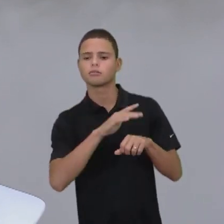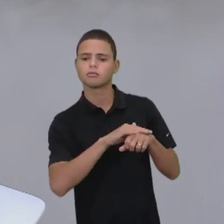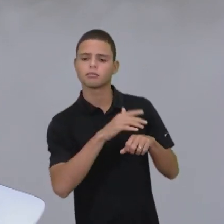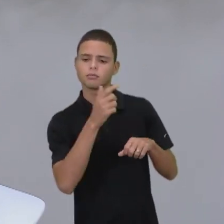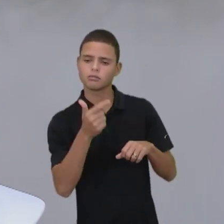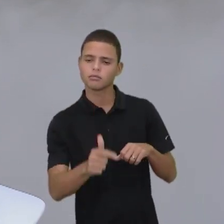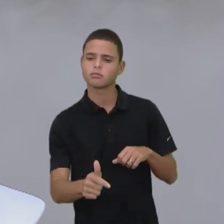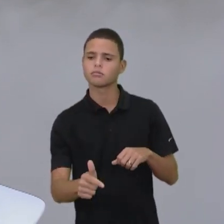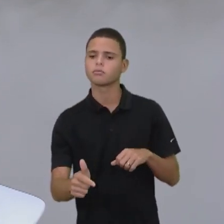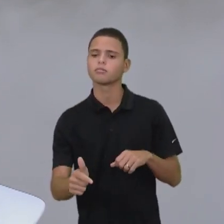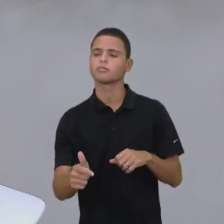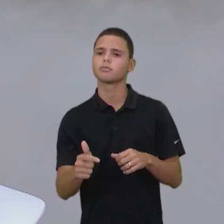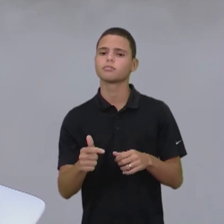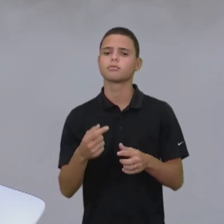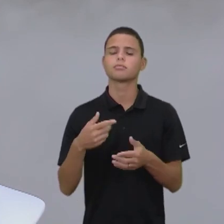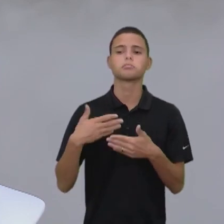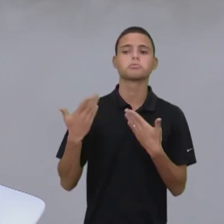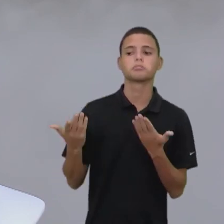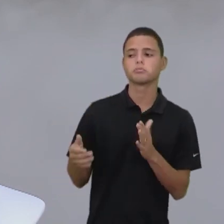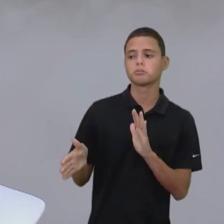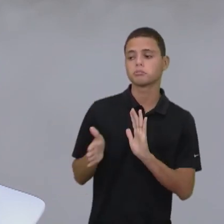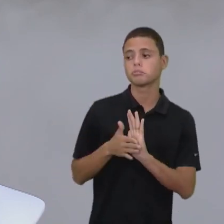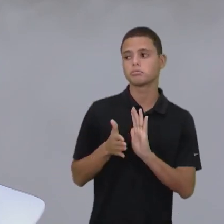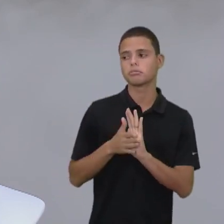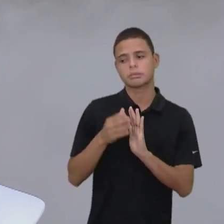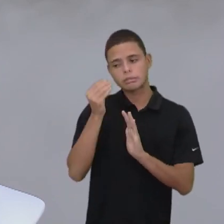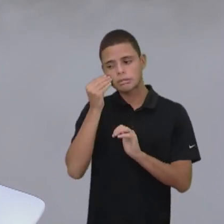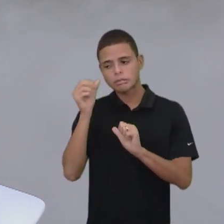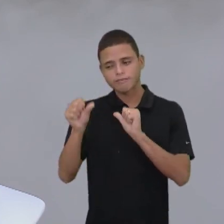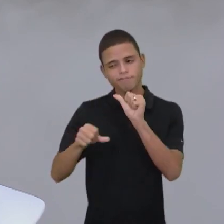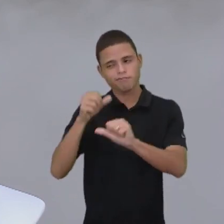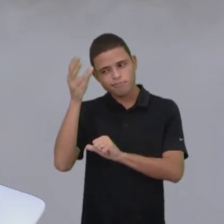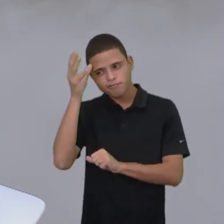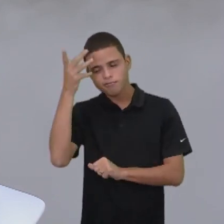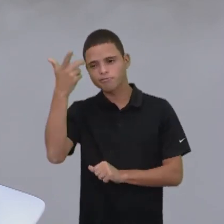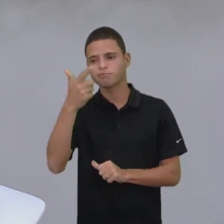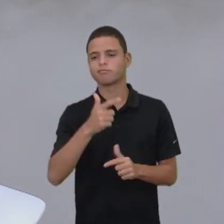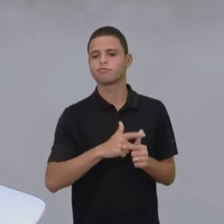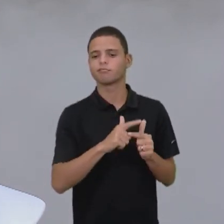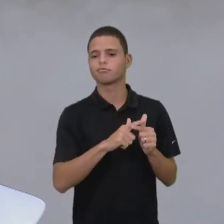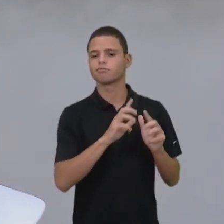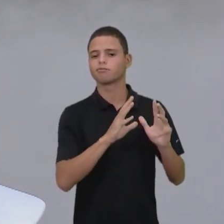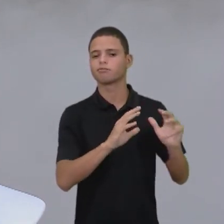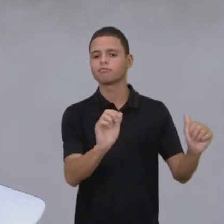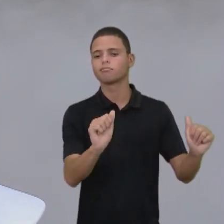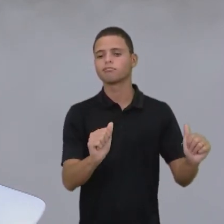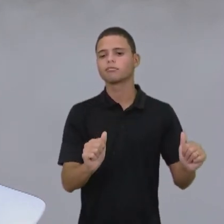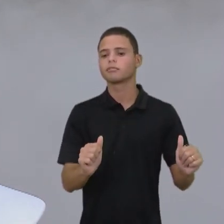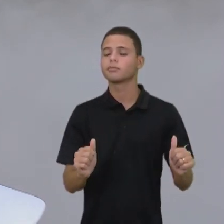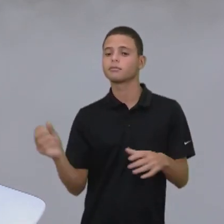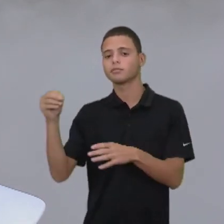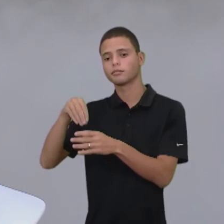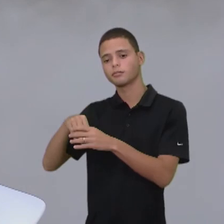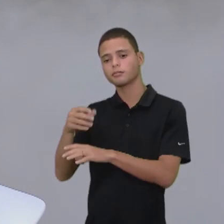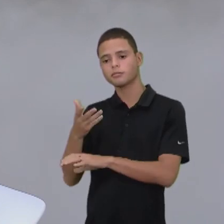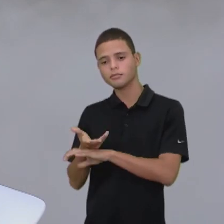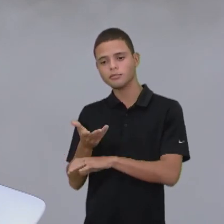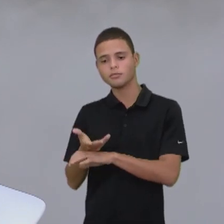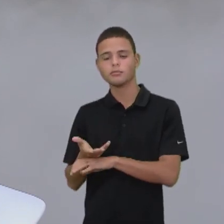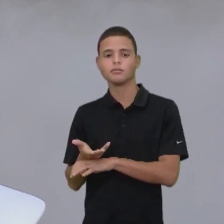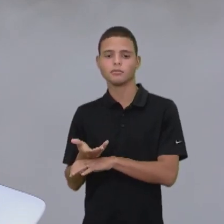né? Quais as propostas, então, para mudanças desse cenário? Então, dentro do nosso componente, a